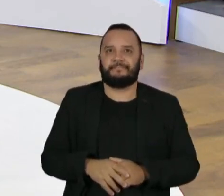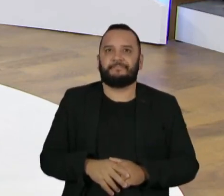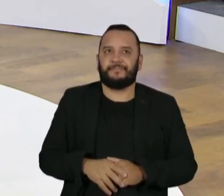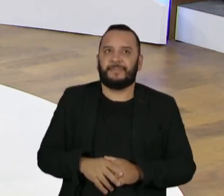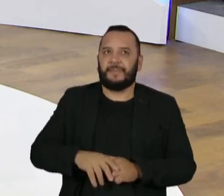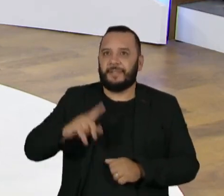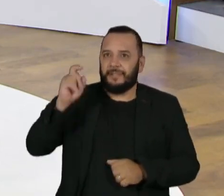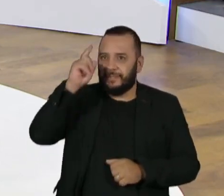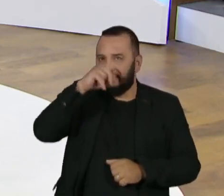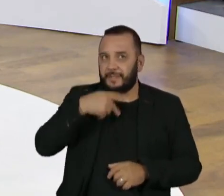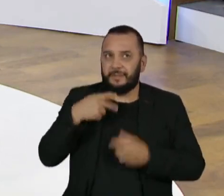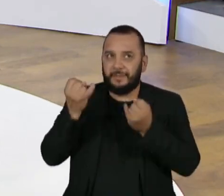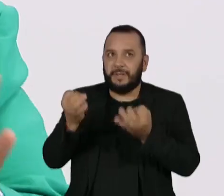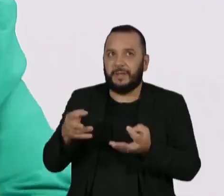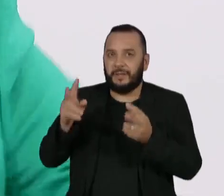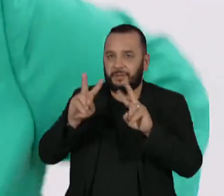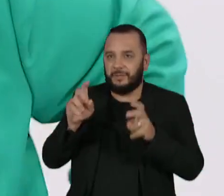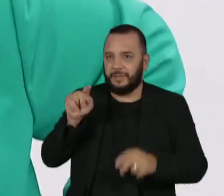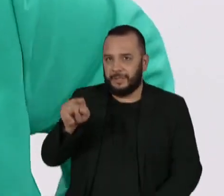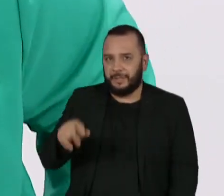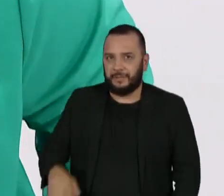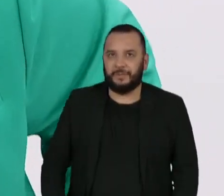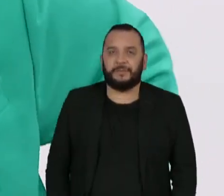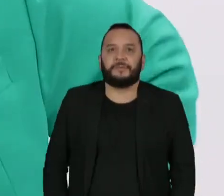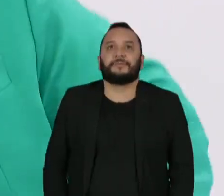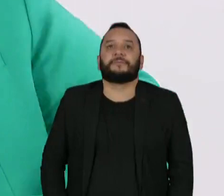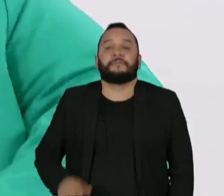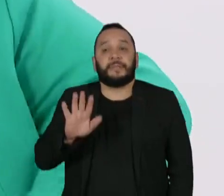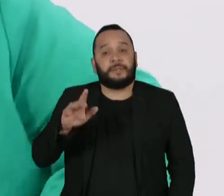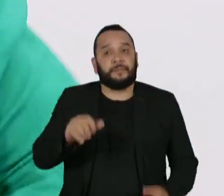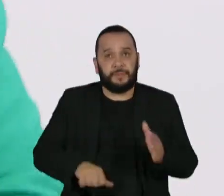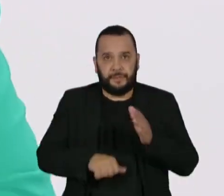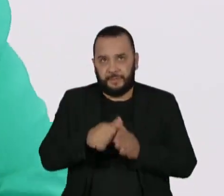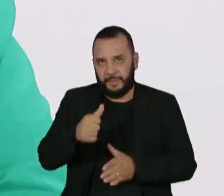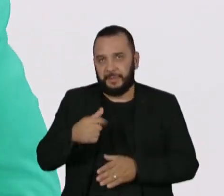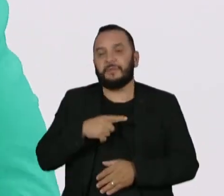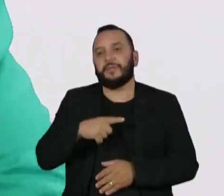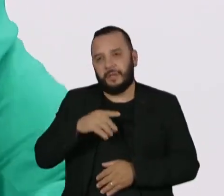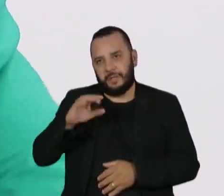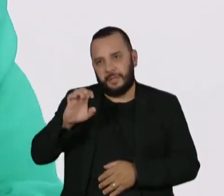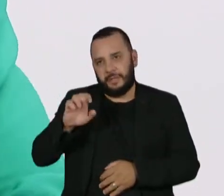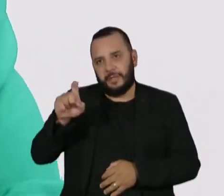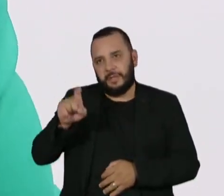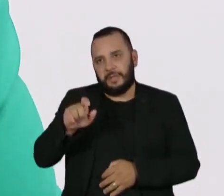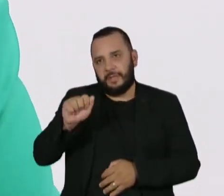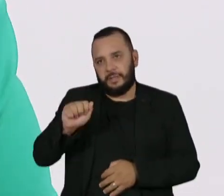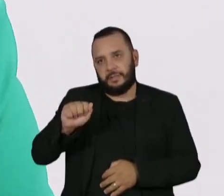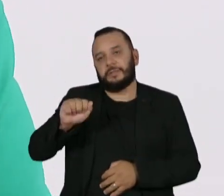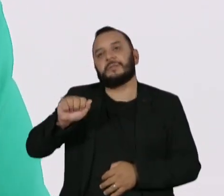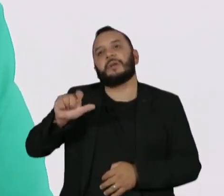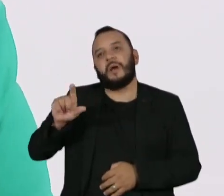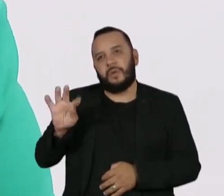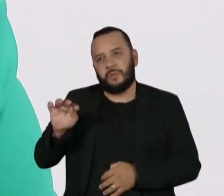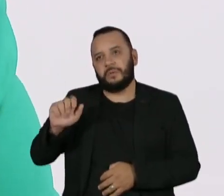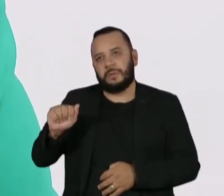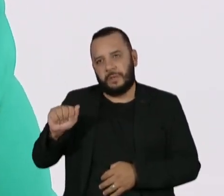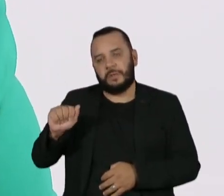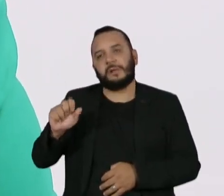Difícil falar sobre isso. Vamos lá. Primeiro, o Exalta Samba está aí ainda. A rapaziada tá